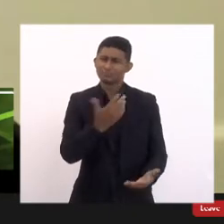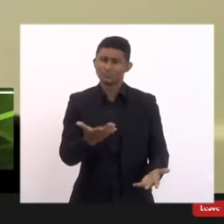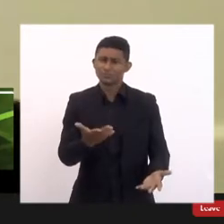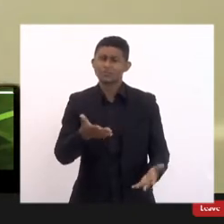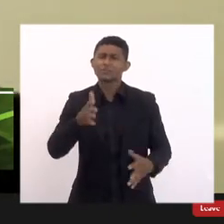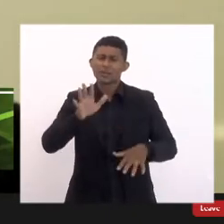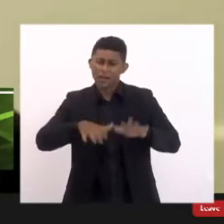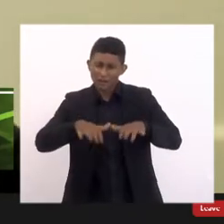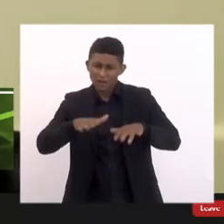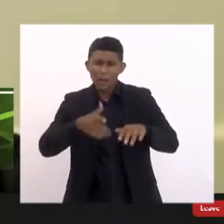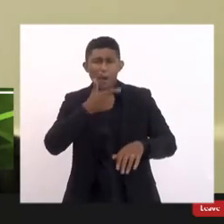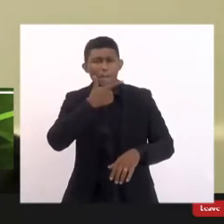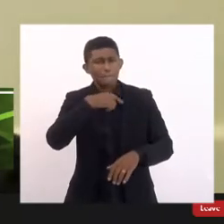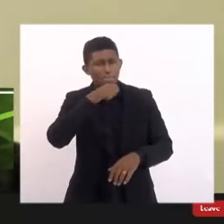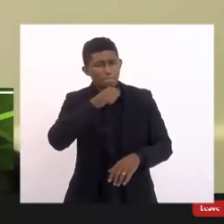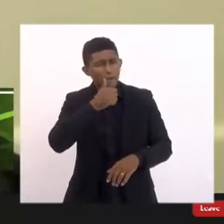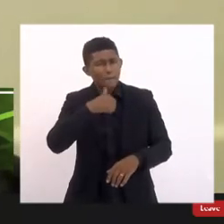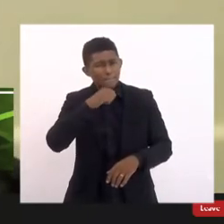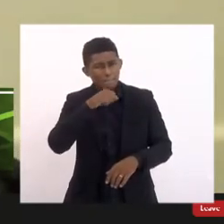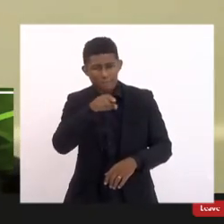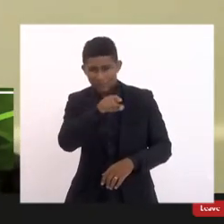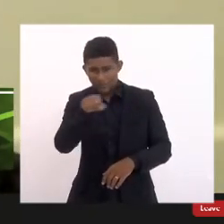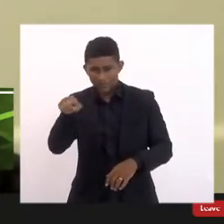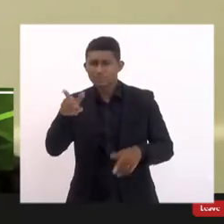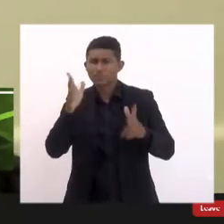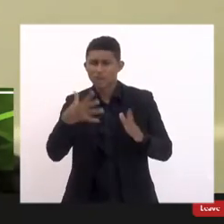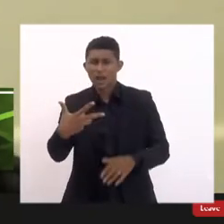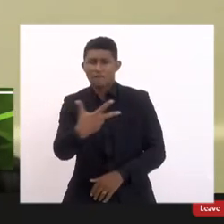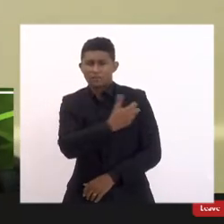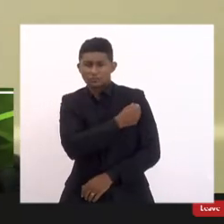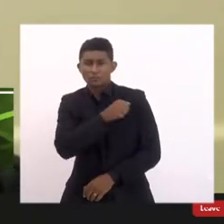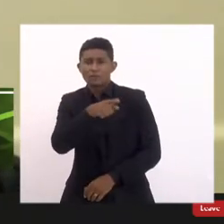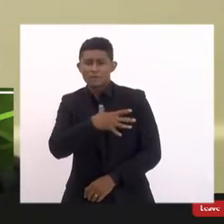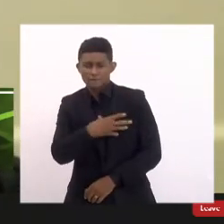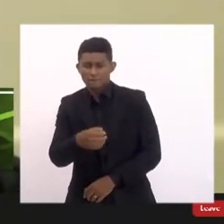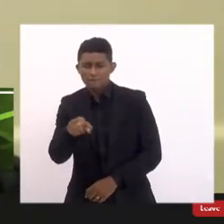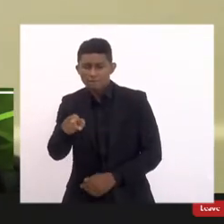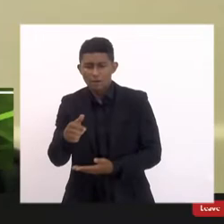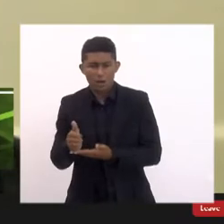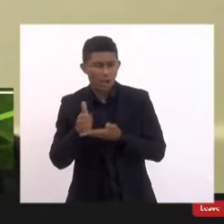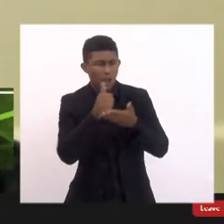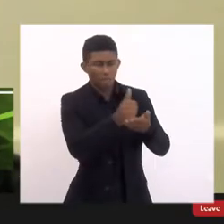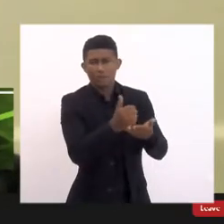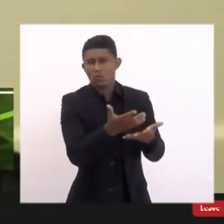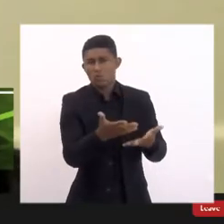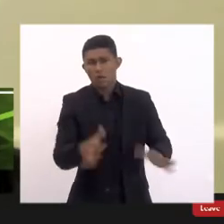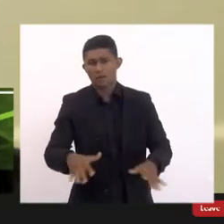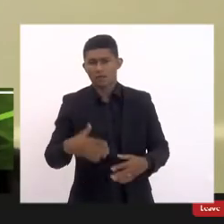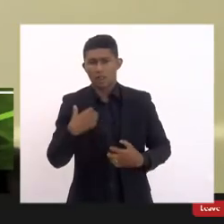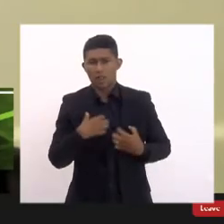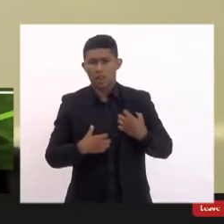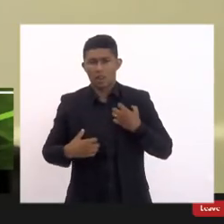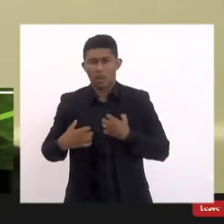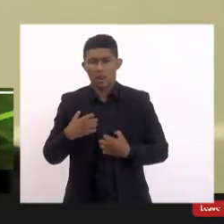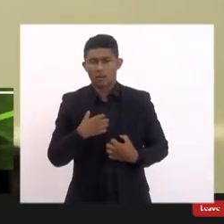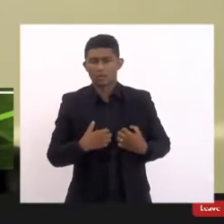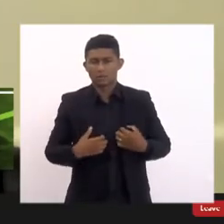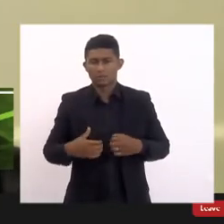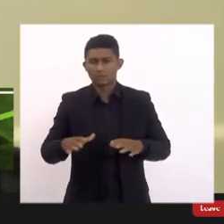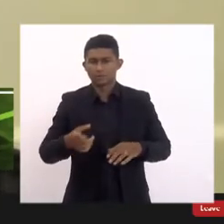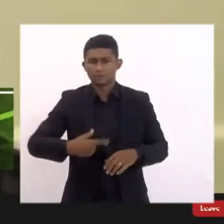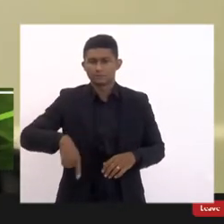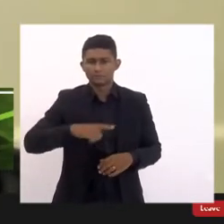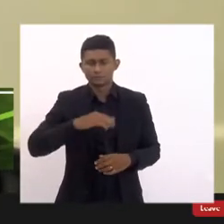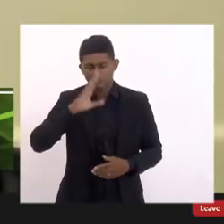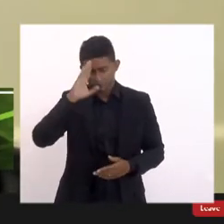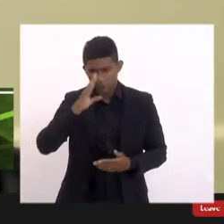eles ainda estão meio que assim, apreensivos. Mas a gente acredita que uma boa